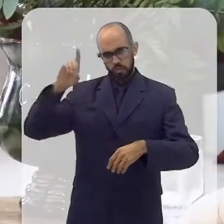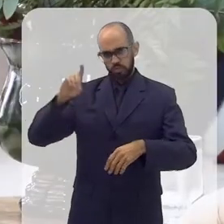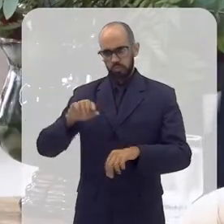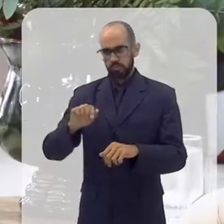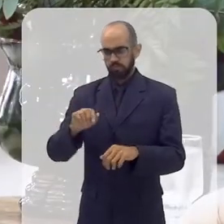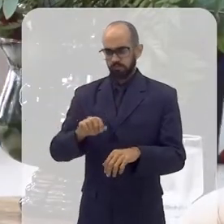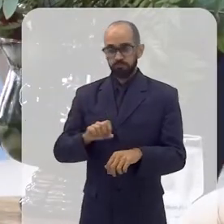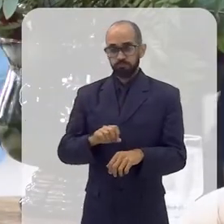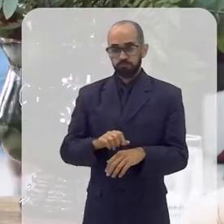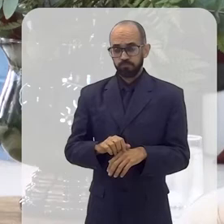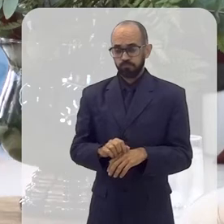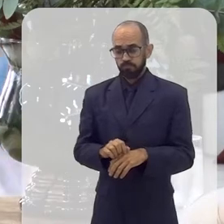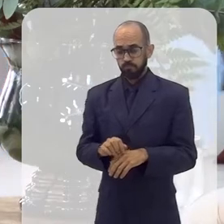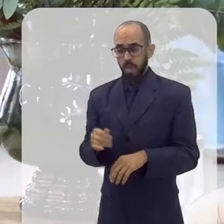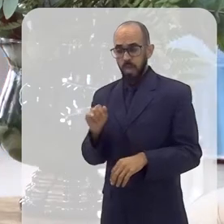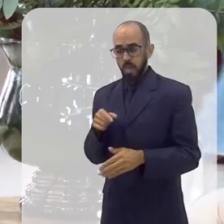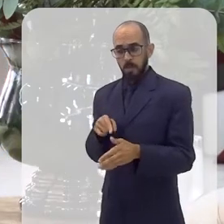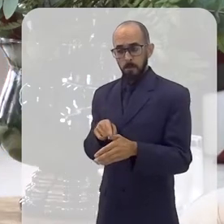Infelizmente,